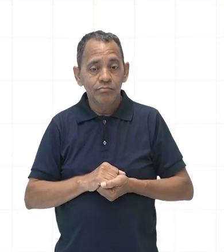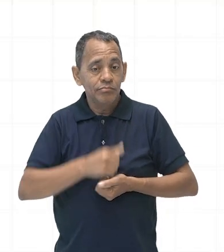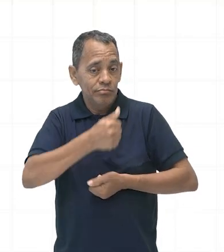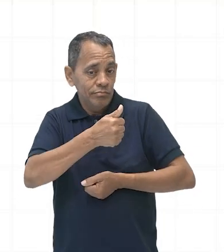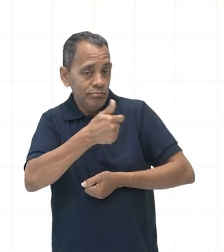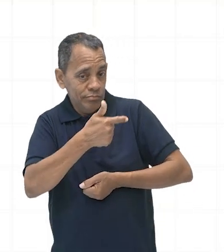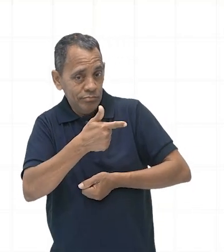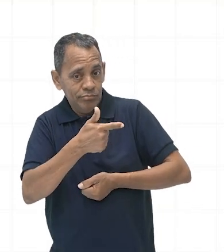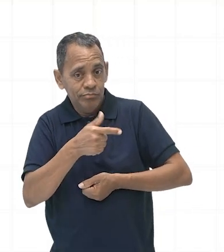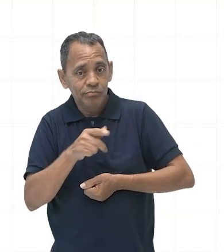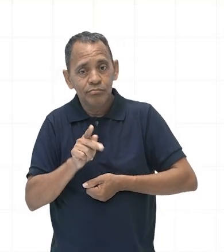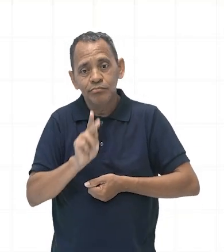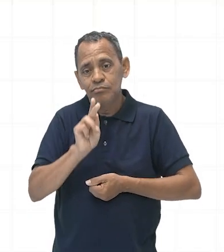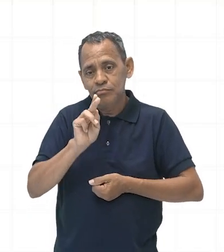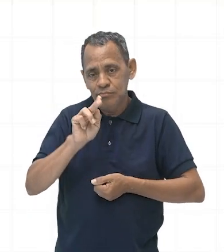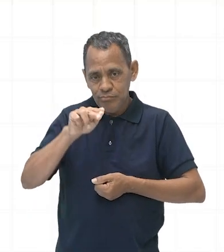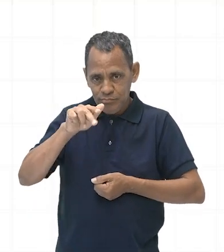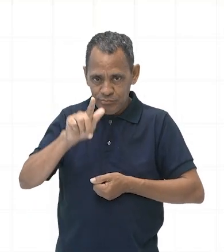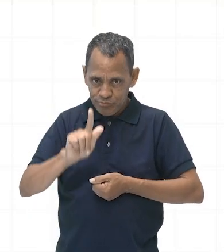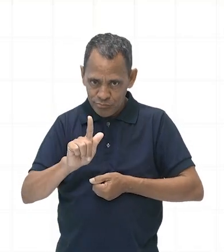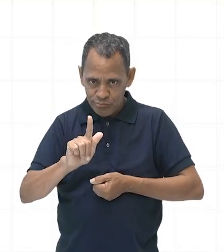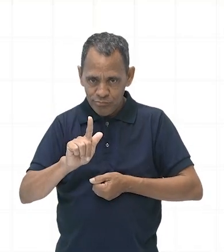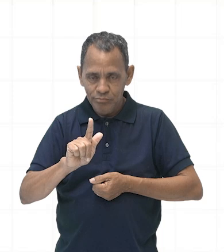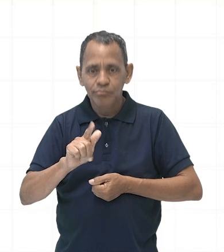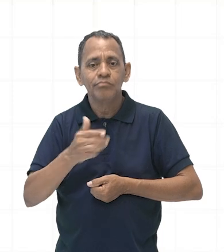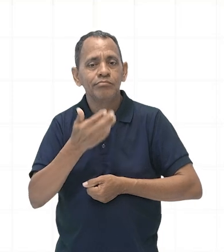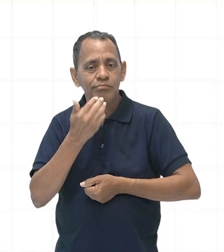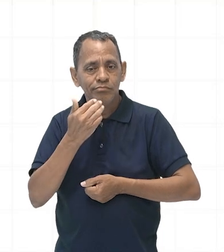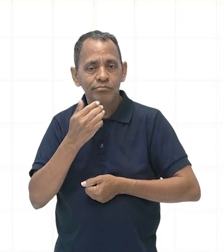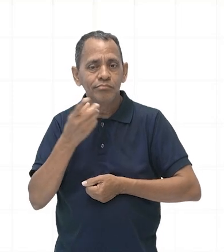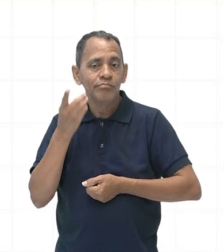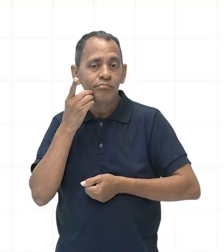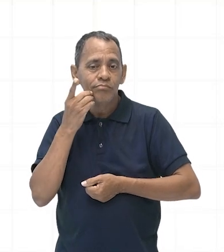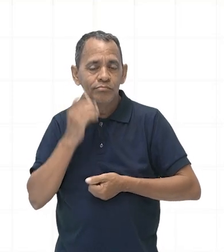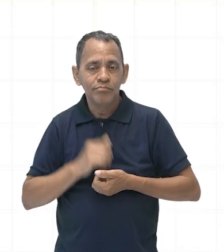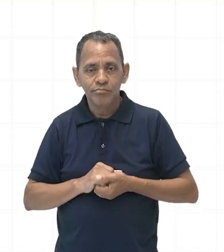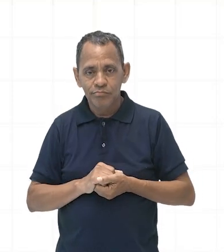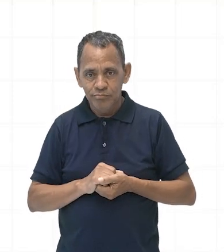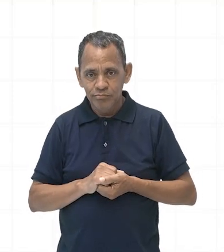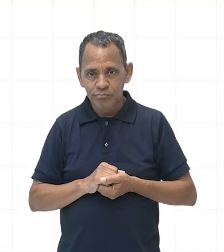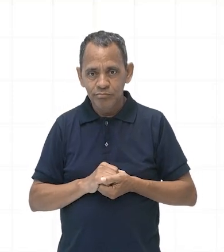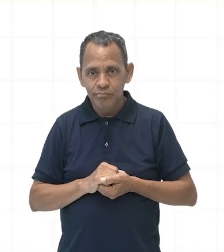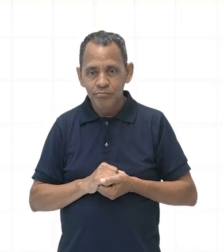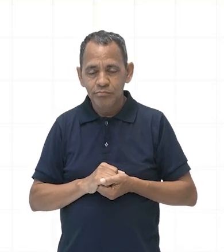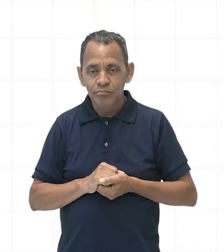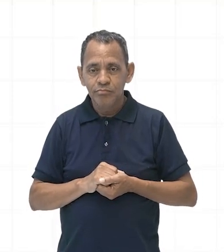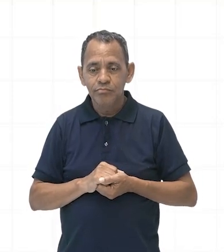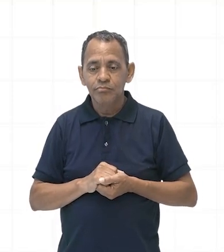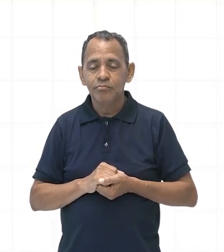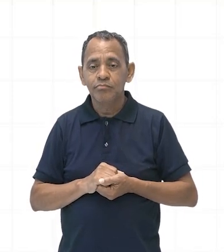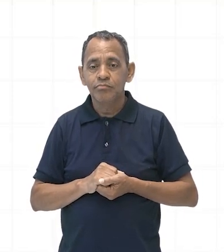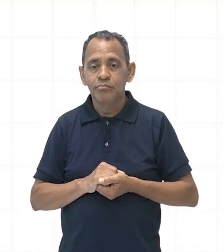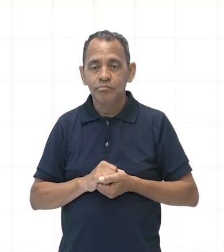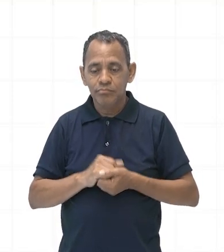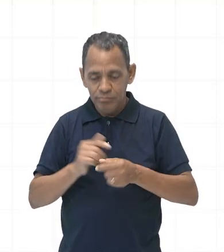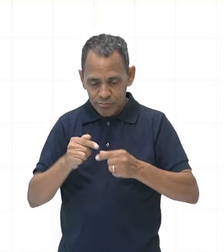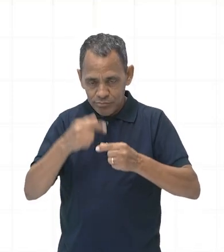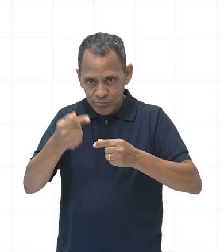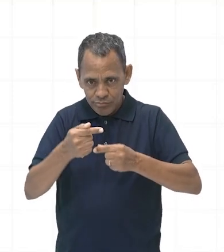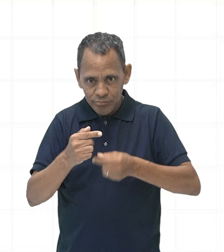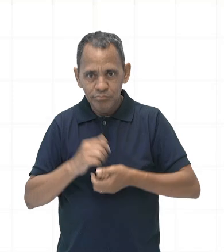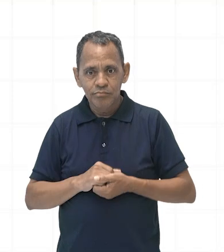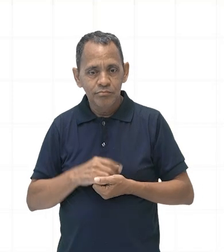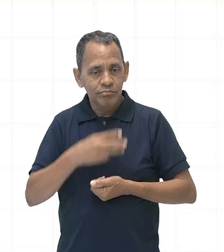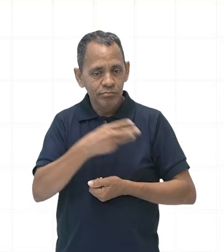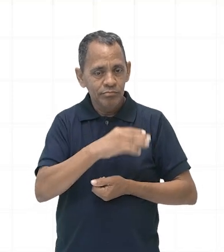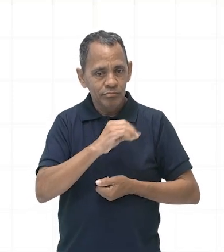quilos de alimentos por dia. Animados com resultados, novos 30 alunos somaram-se ao